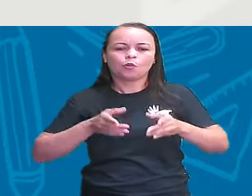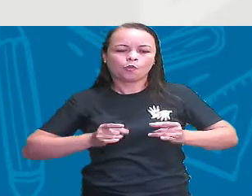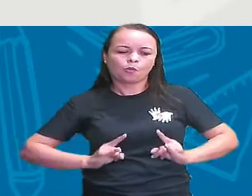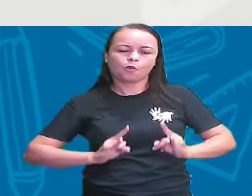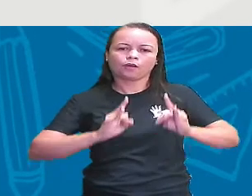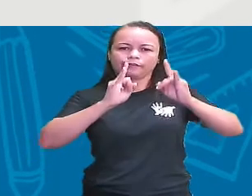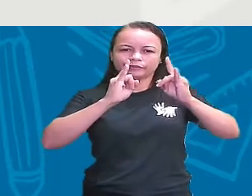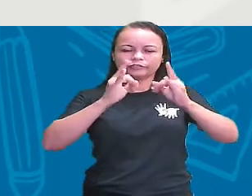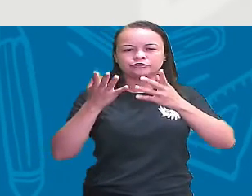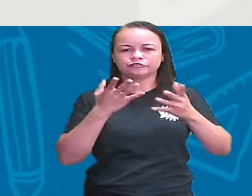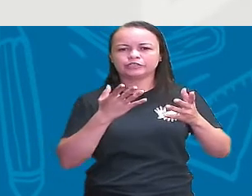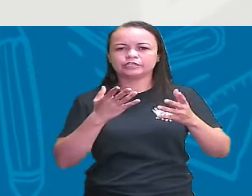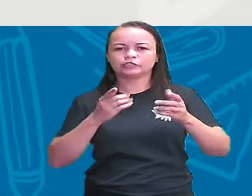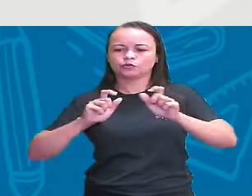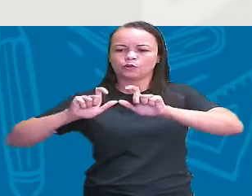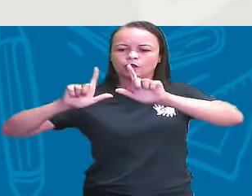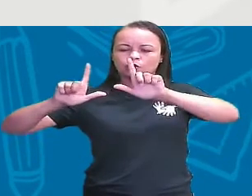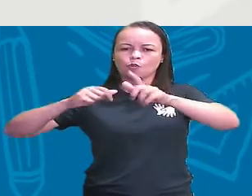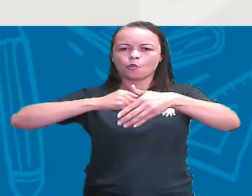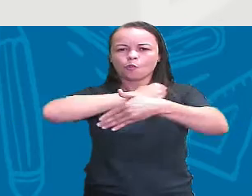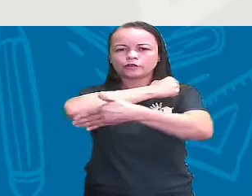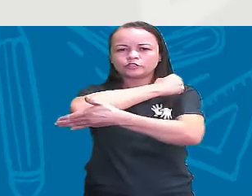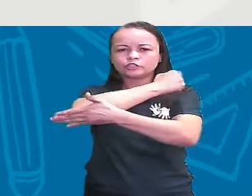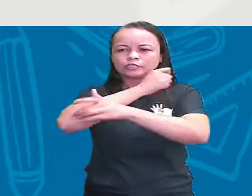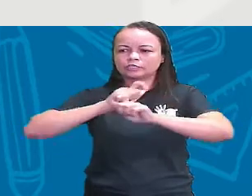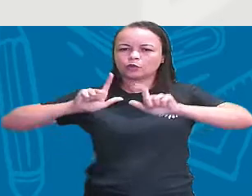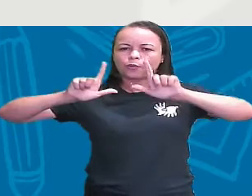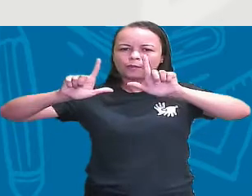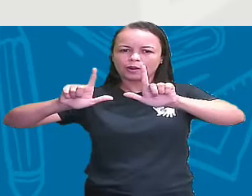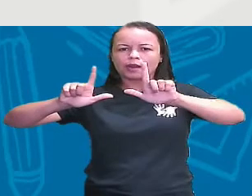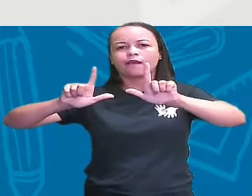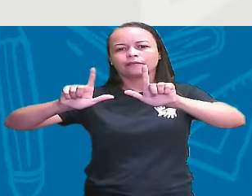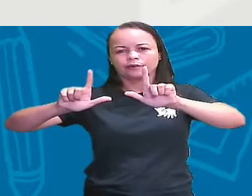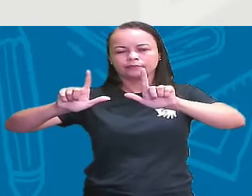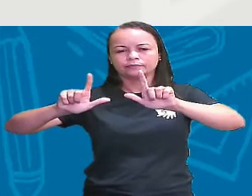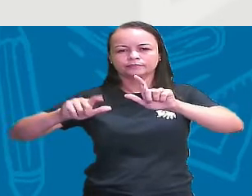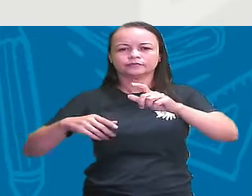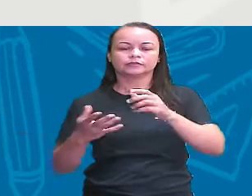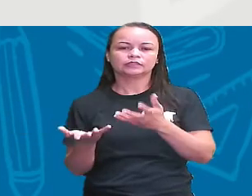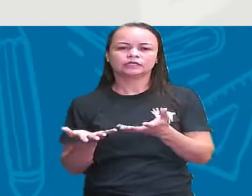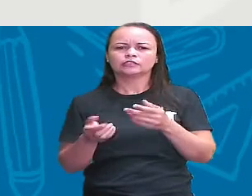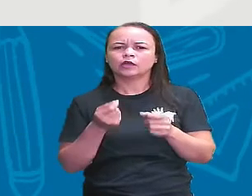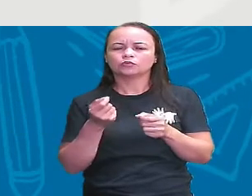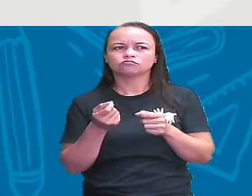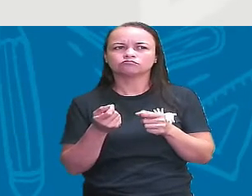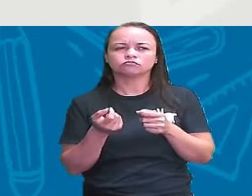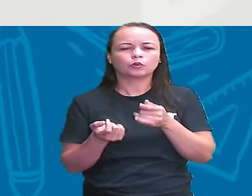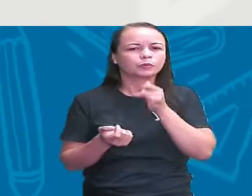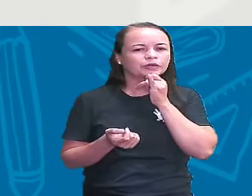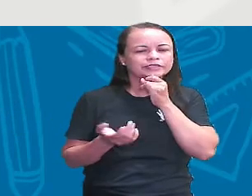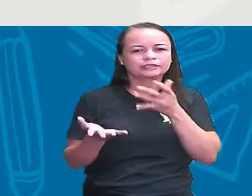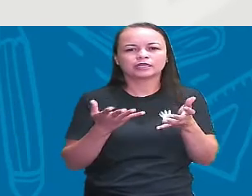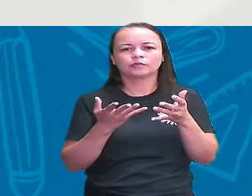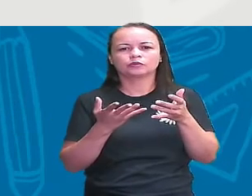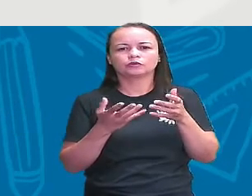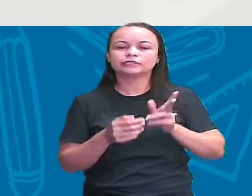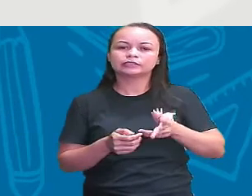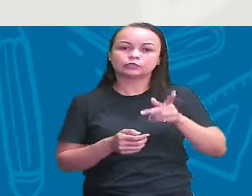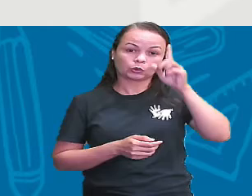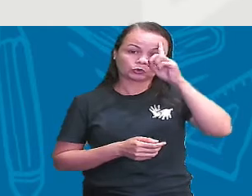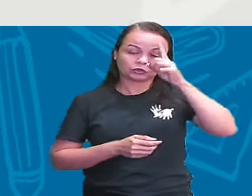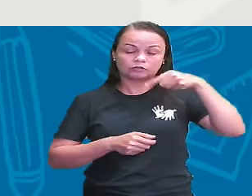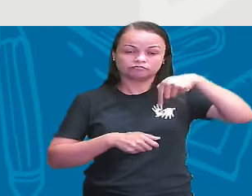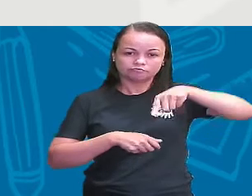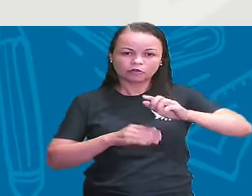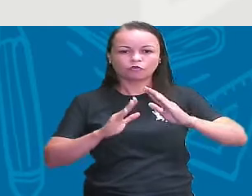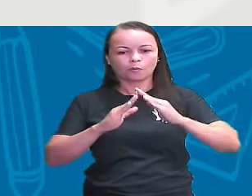de uma placa, uma sinalização. Ou seja, toda vez quando eu vou para a escola, eu passo por uma igreja. Então,